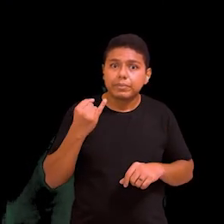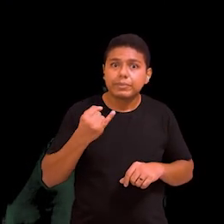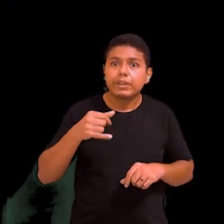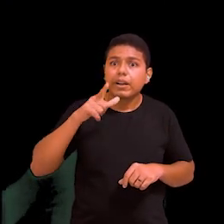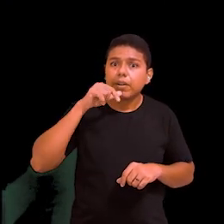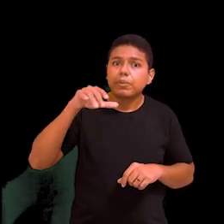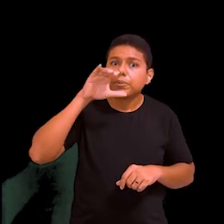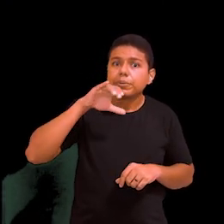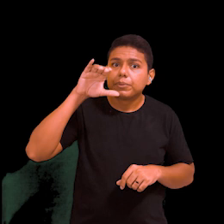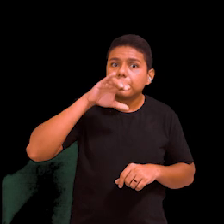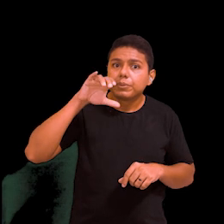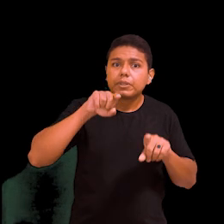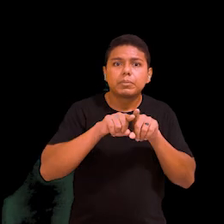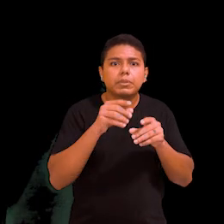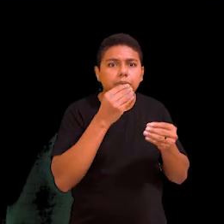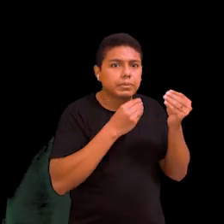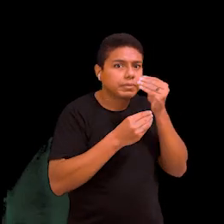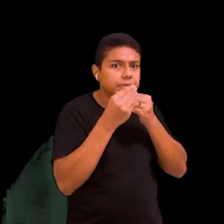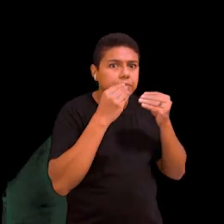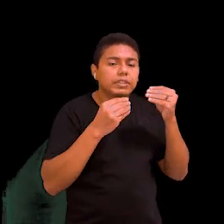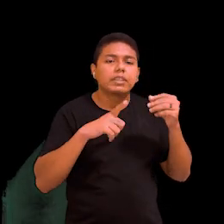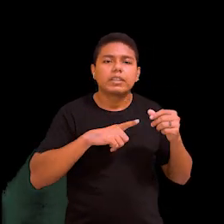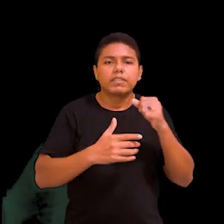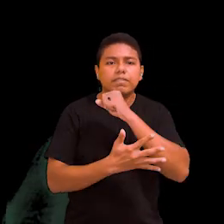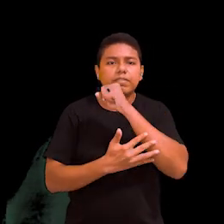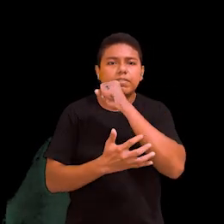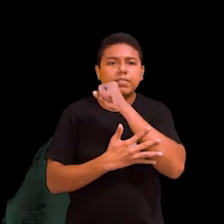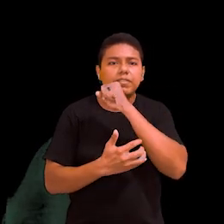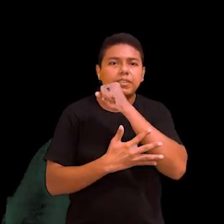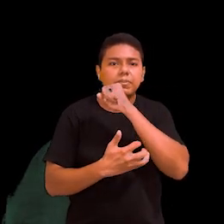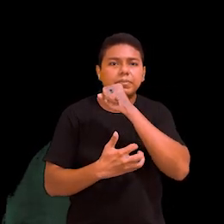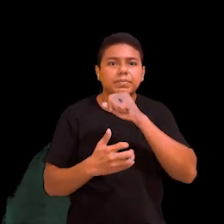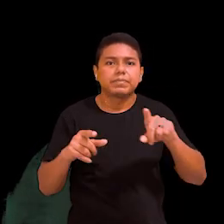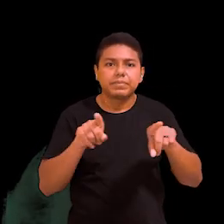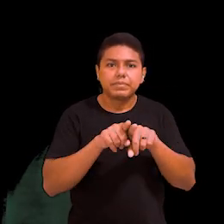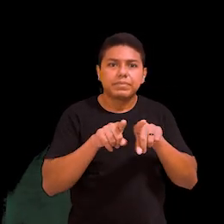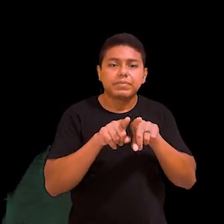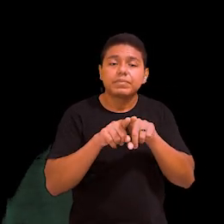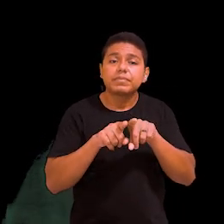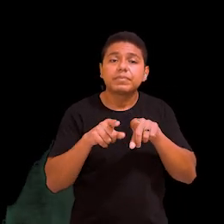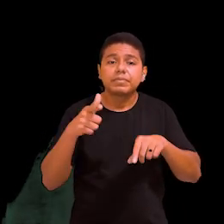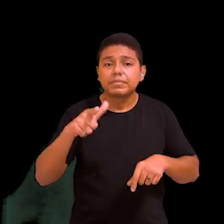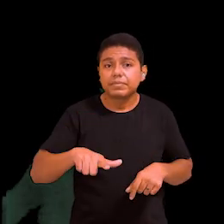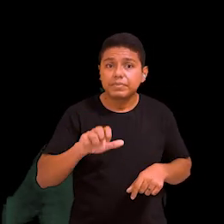seja, aumentar a ingesta hídrica e o consumo de alimentos ricos em fibras. E,